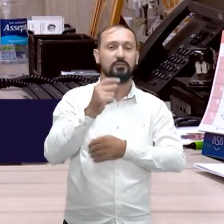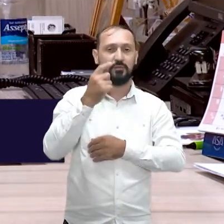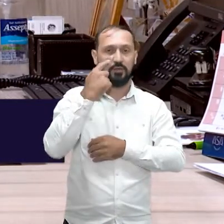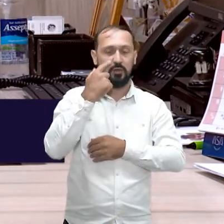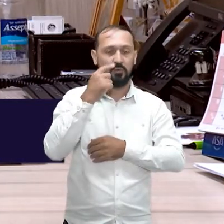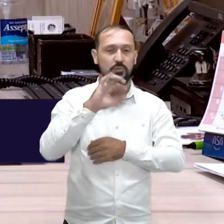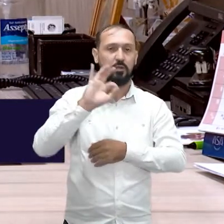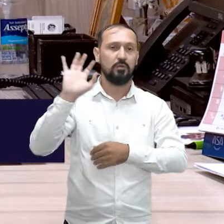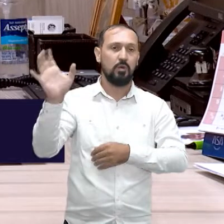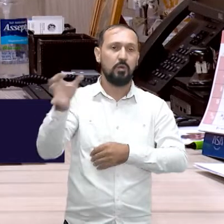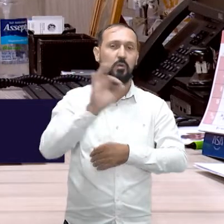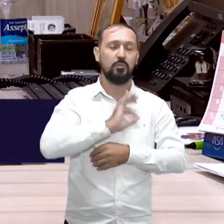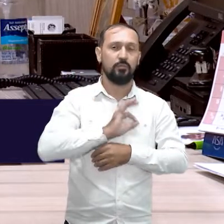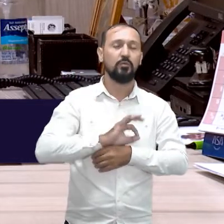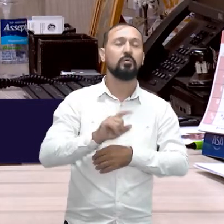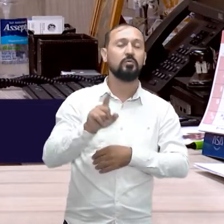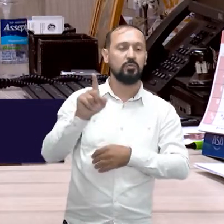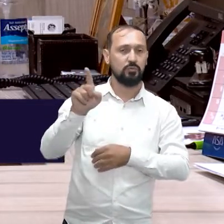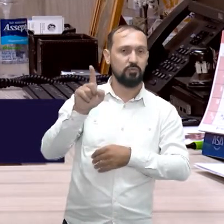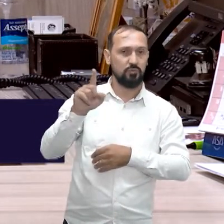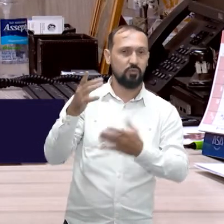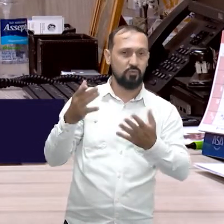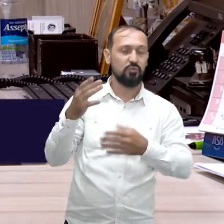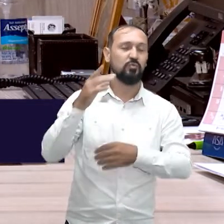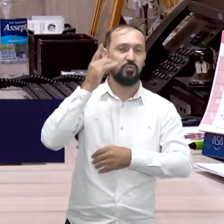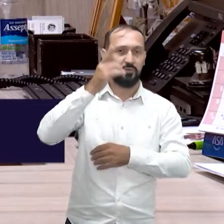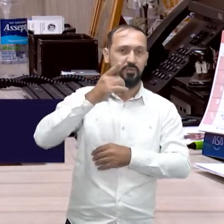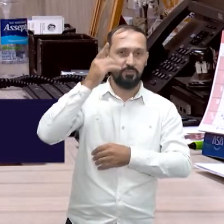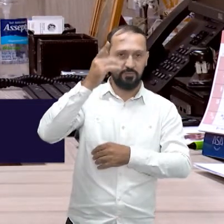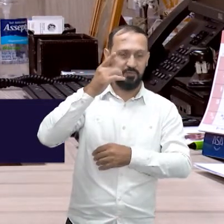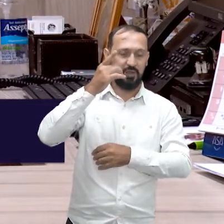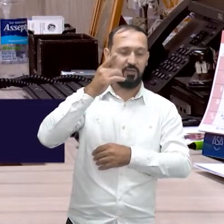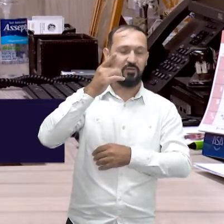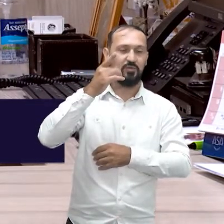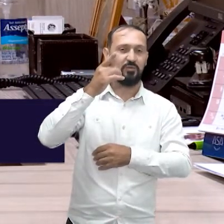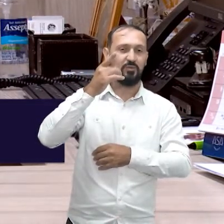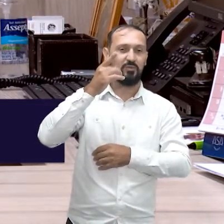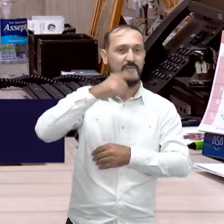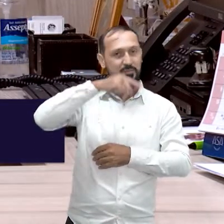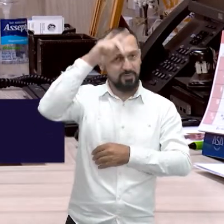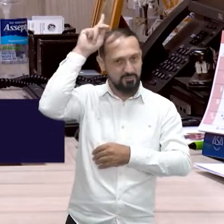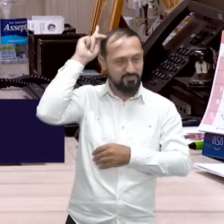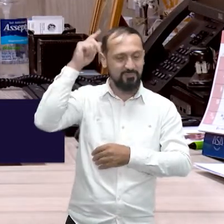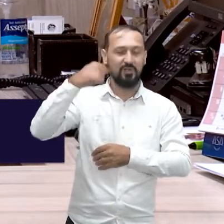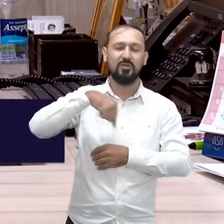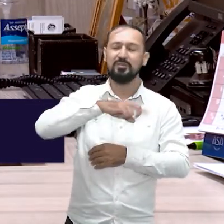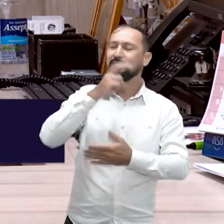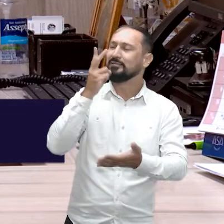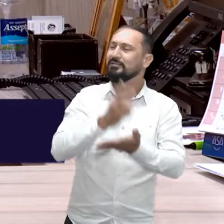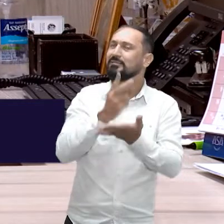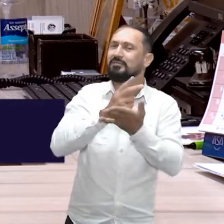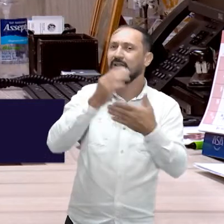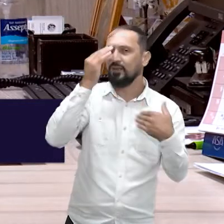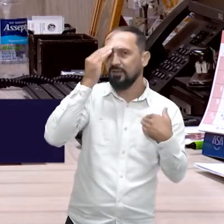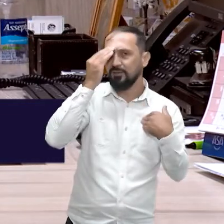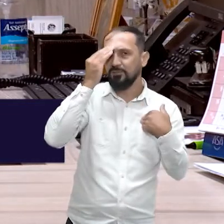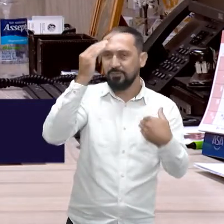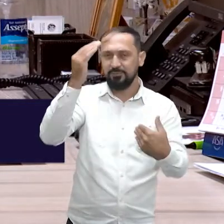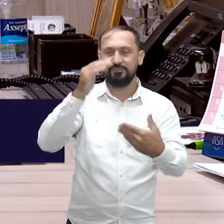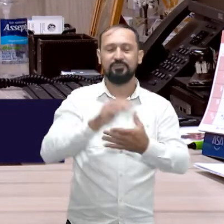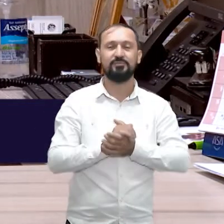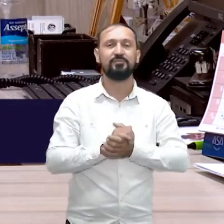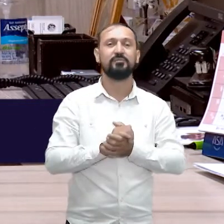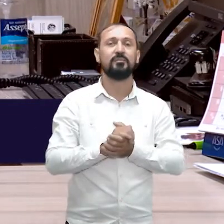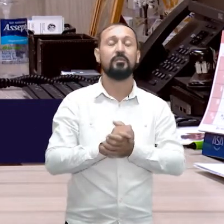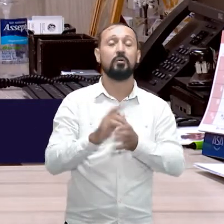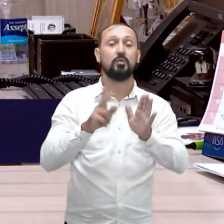ser motivador, que foi do Onça Pintada, do nosso querido Paulo Correia. Então, deixo aqui meu agradecimento, nossa